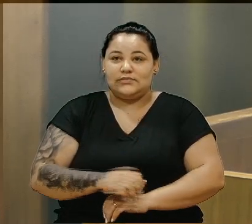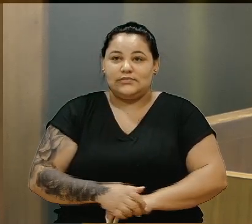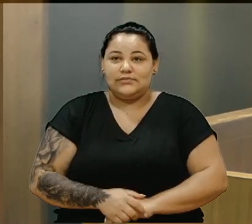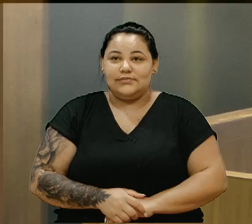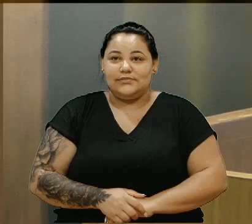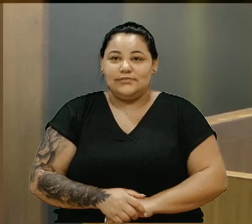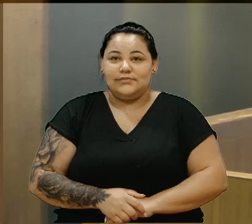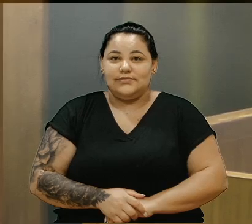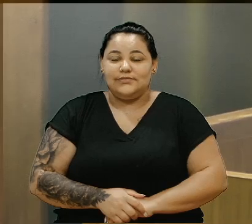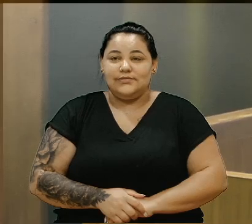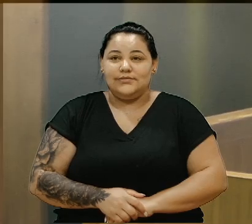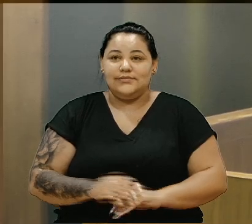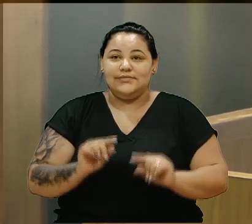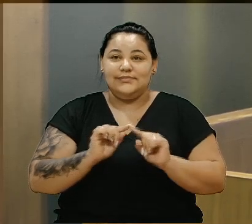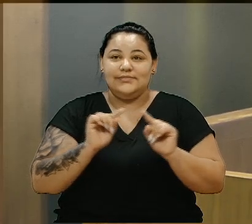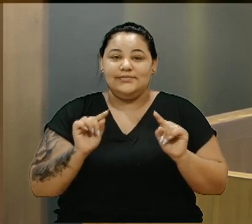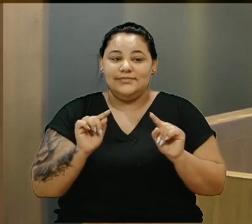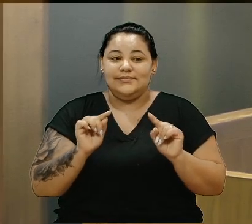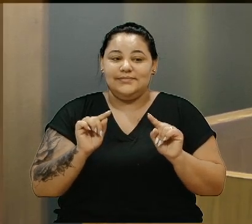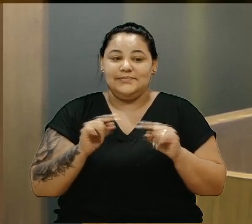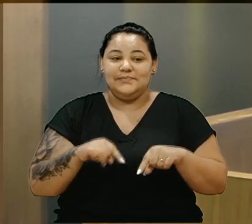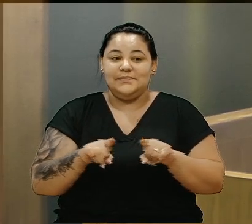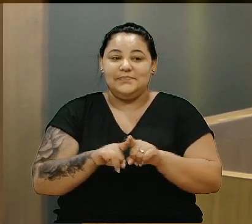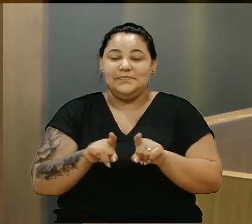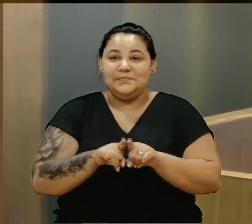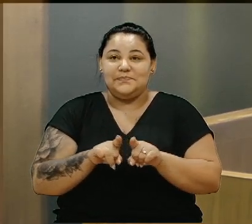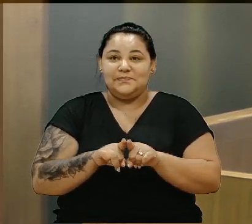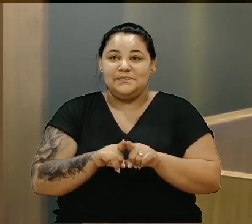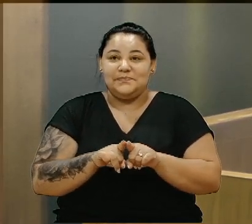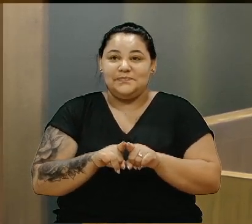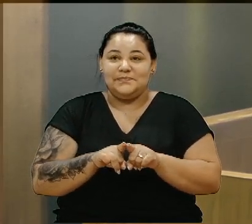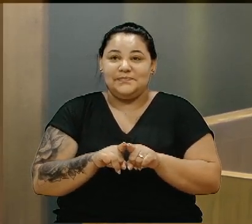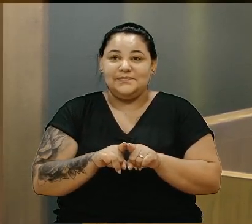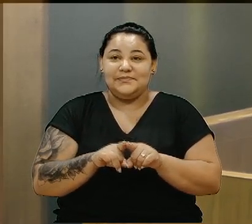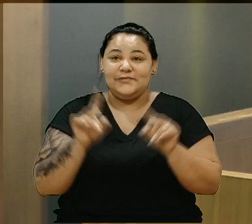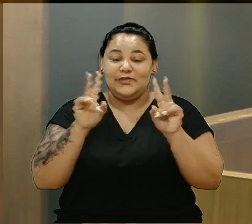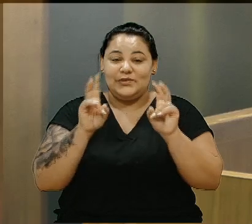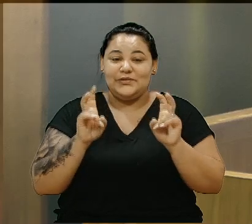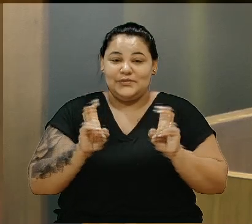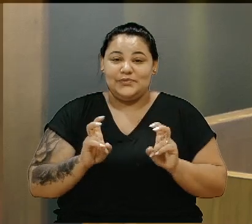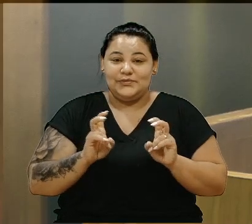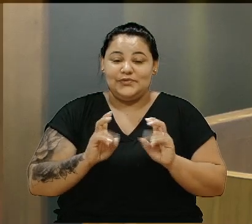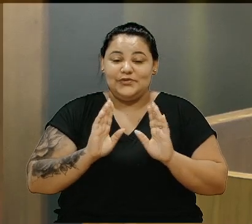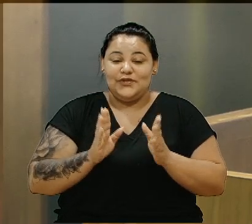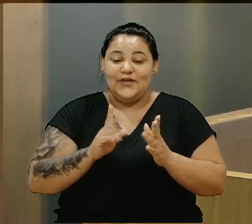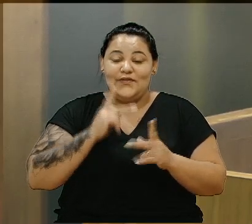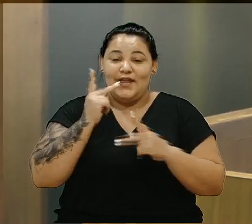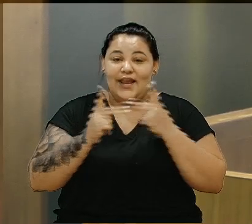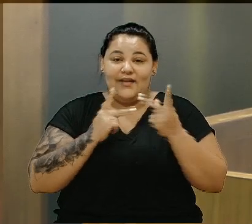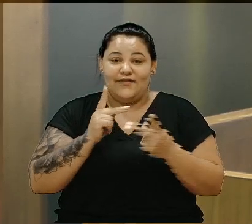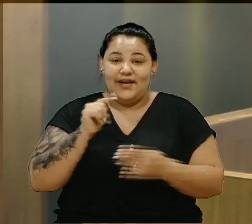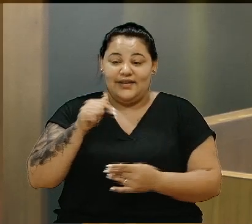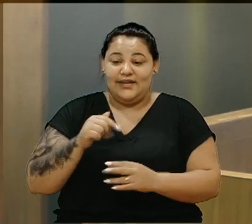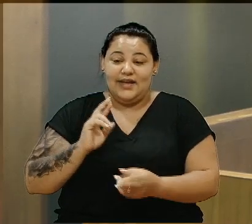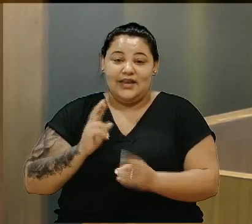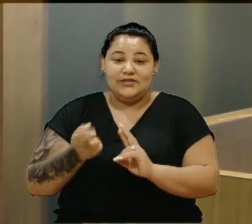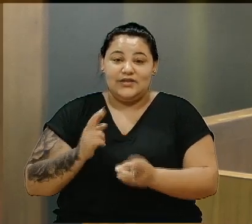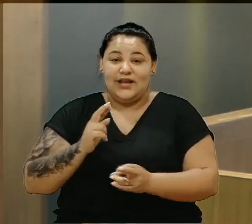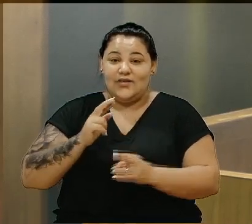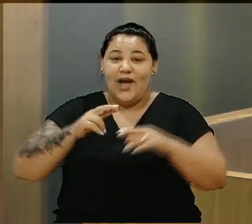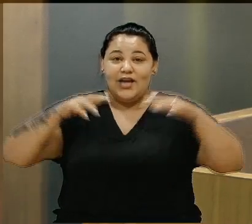mas por conta de um assunto que foi abordado aqui, especialmente com relação à questão das